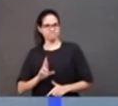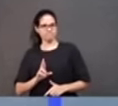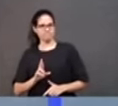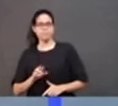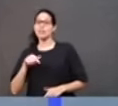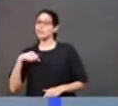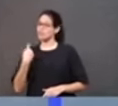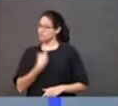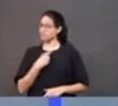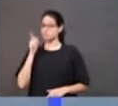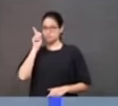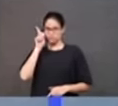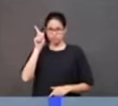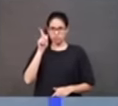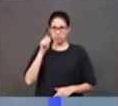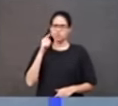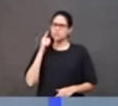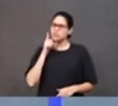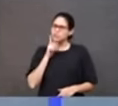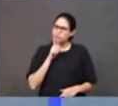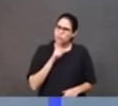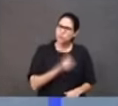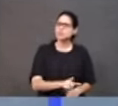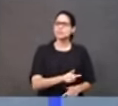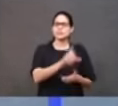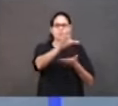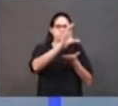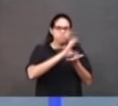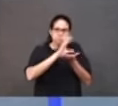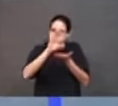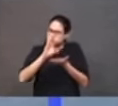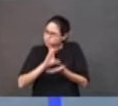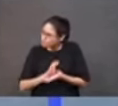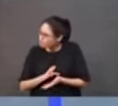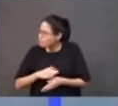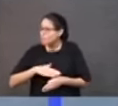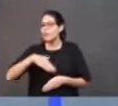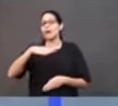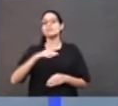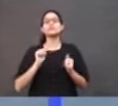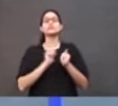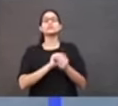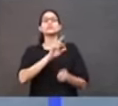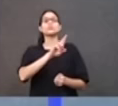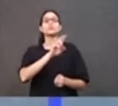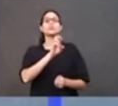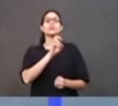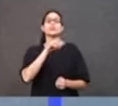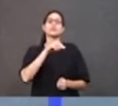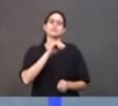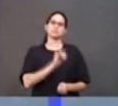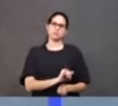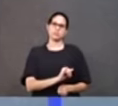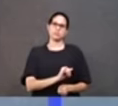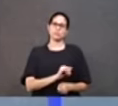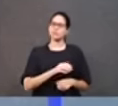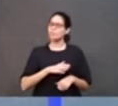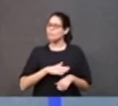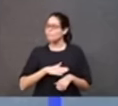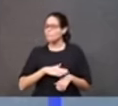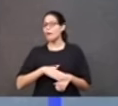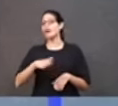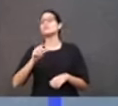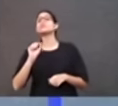gestão que conseguir muito mais recursos para a implementação do REUNE do que aquilo que eventualmente nos teria sido